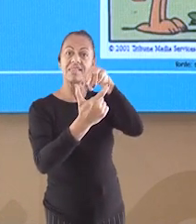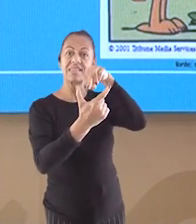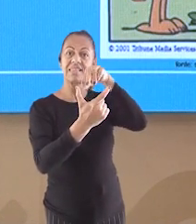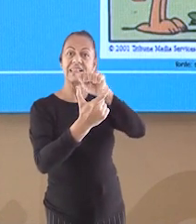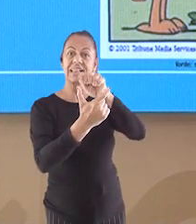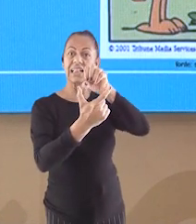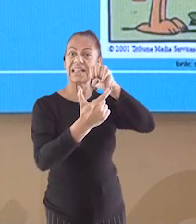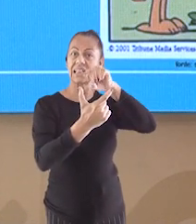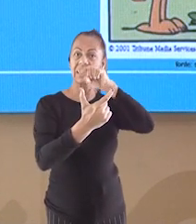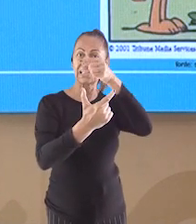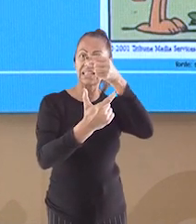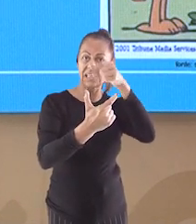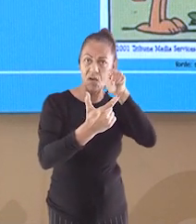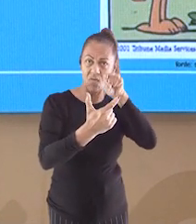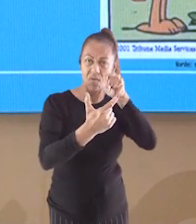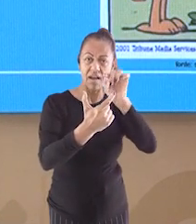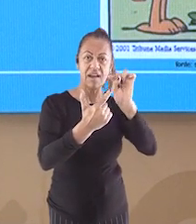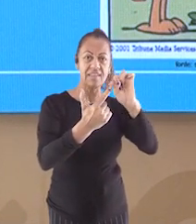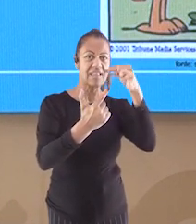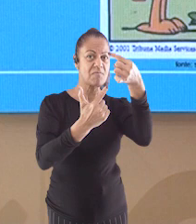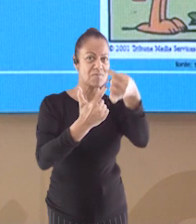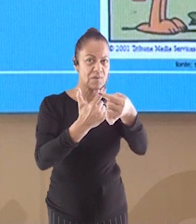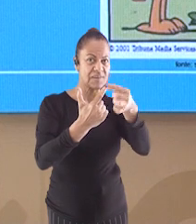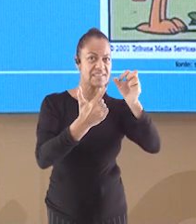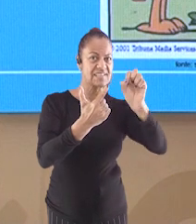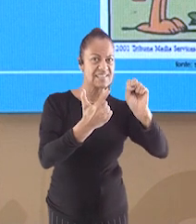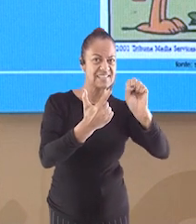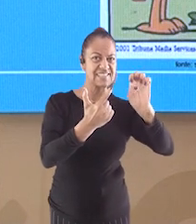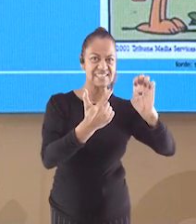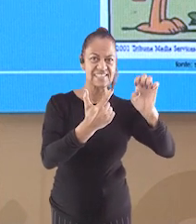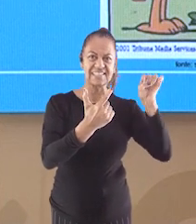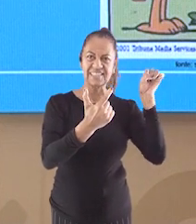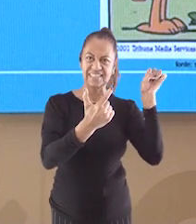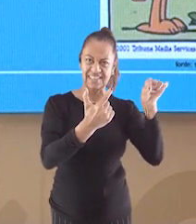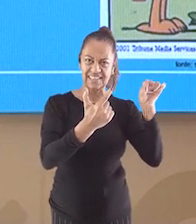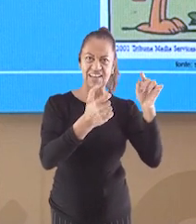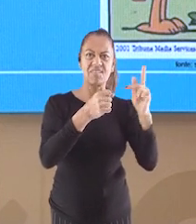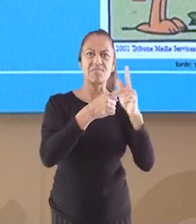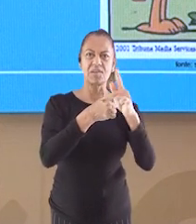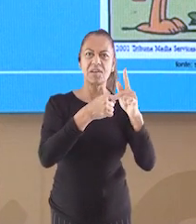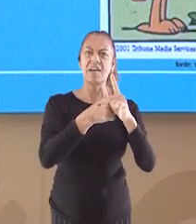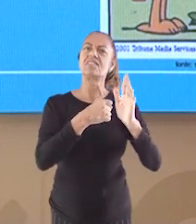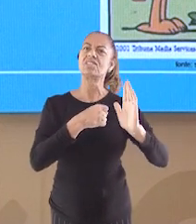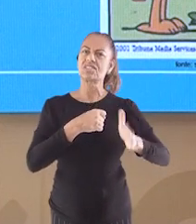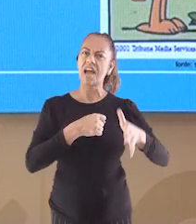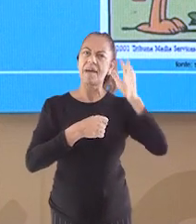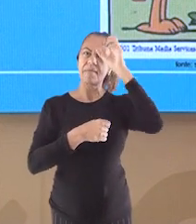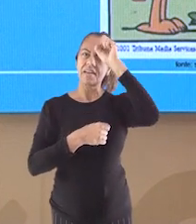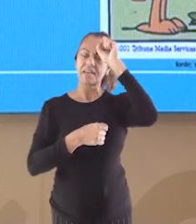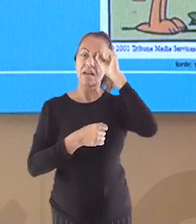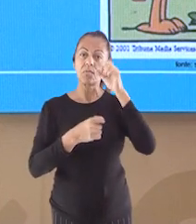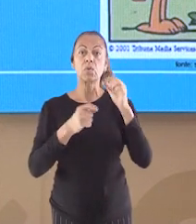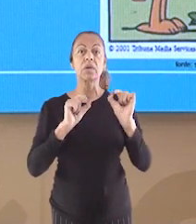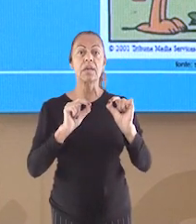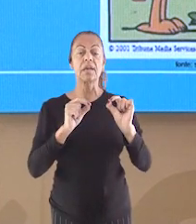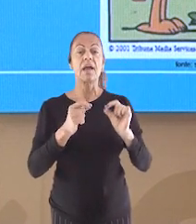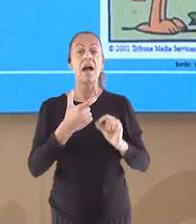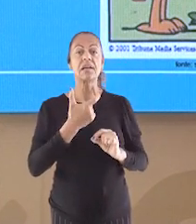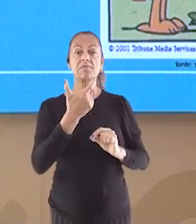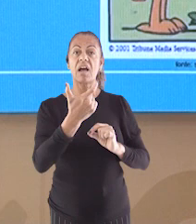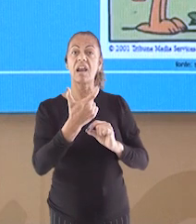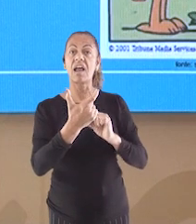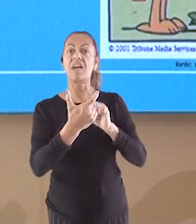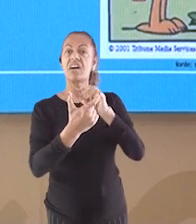meu desejo não se realizou. E como nós vimos nos slides anteriores, palavras